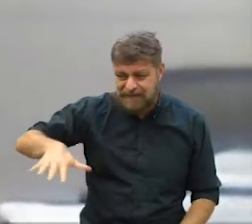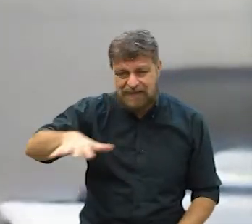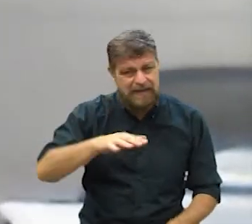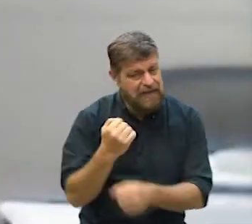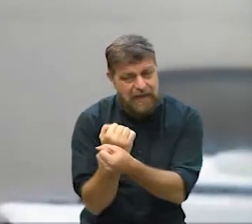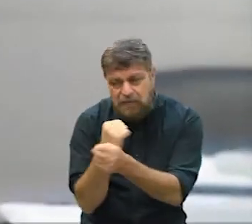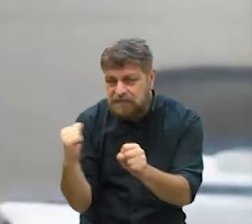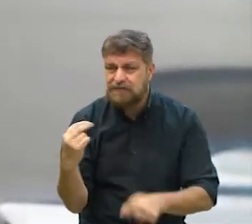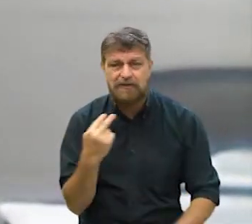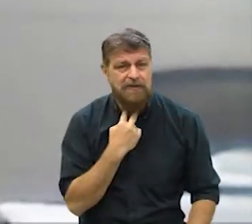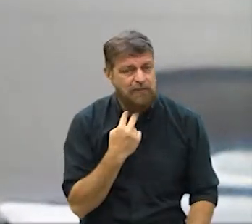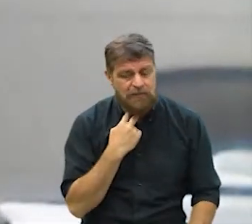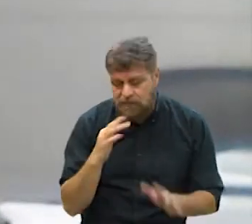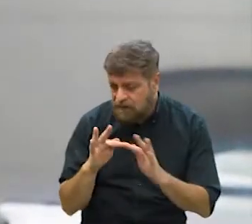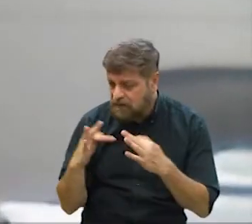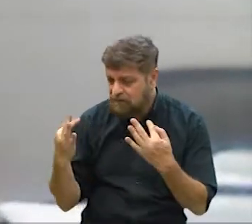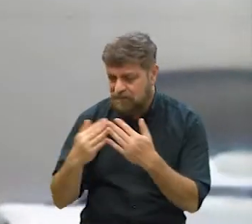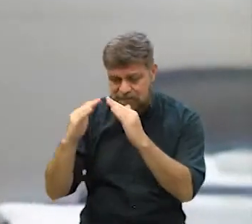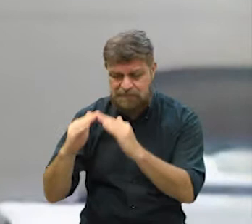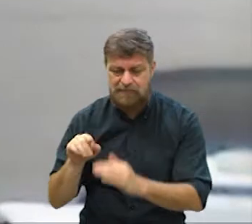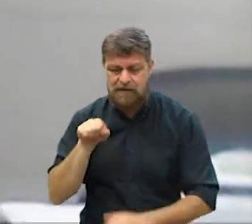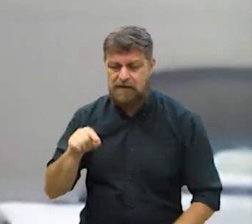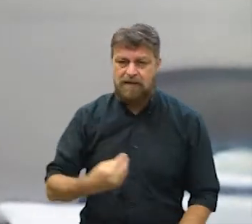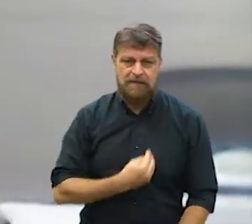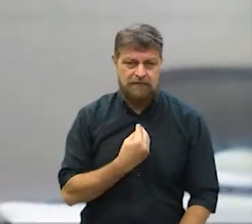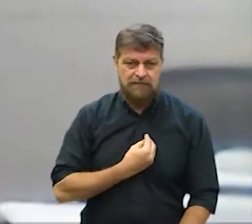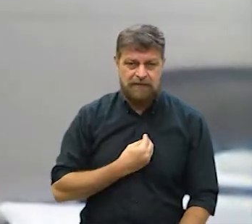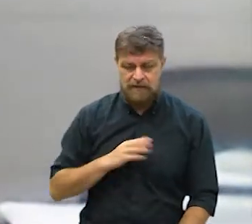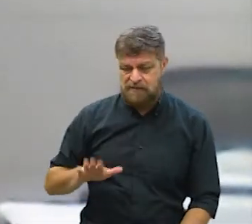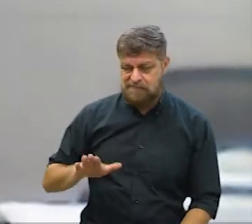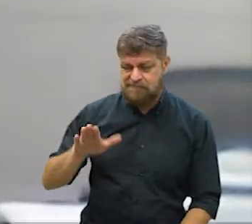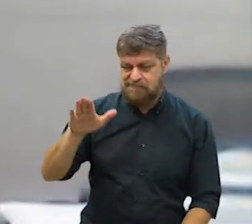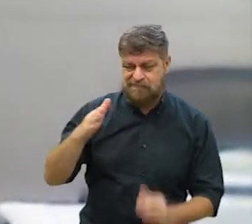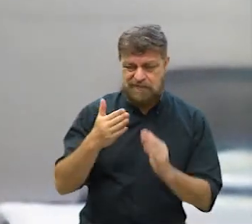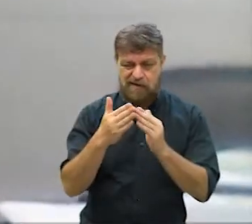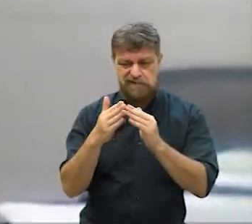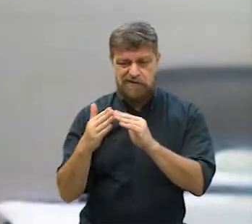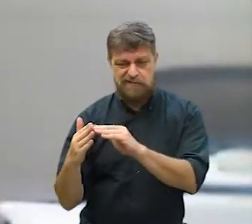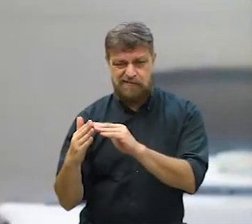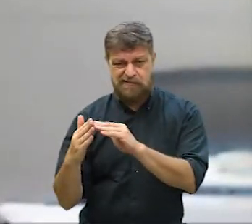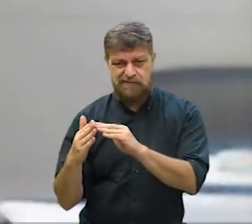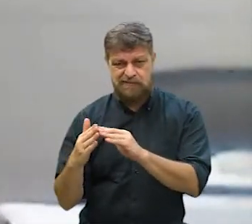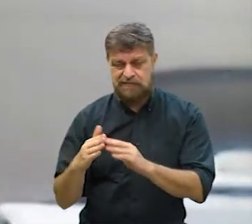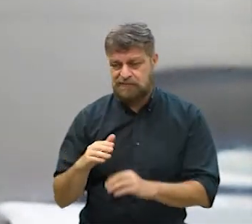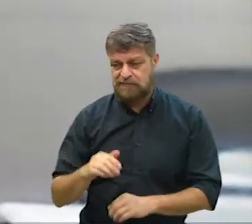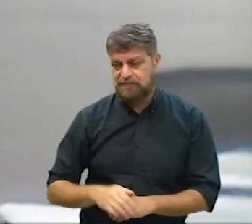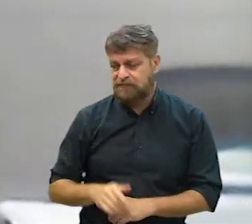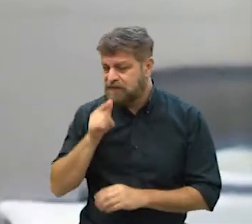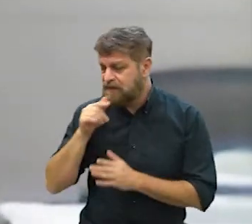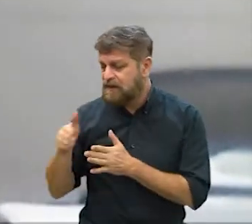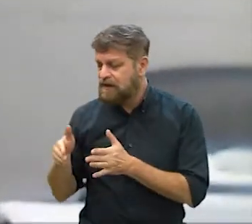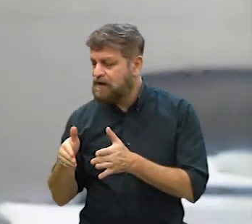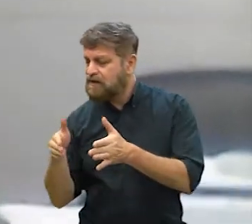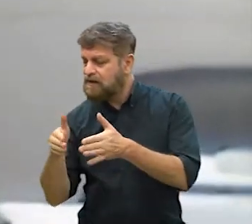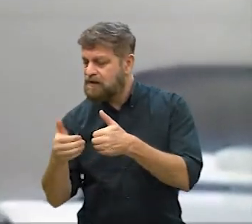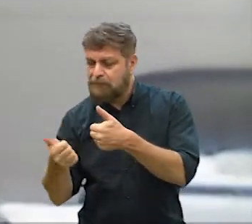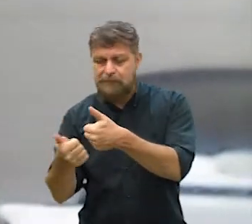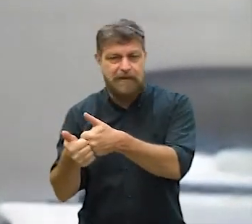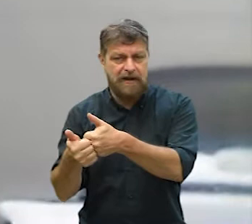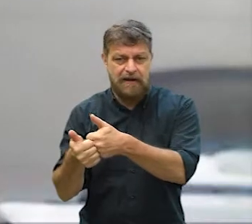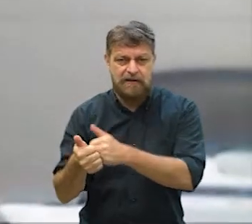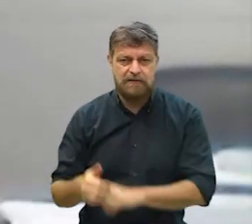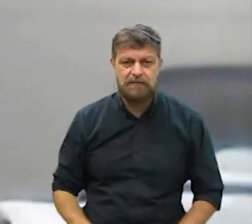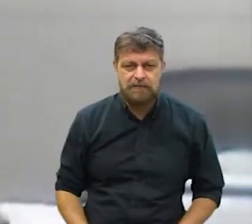tem áreas que não é possível, não tem como. Tem ocupações aí que está à beira de uma nascente, de um